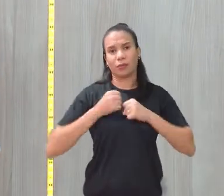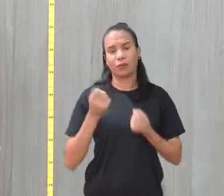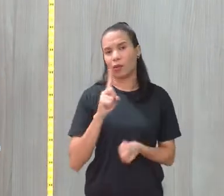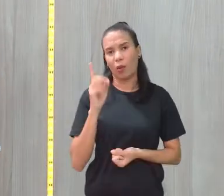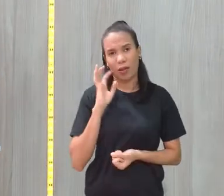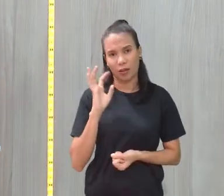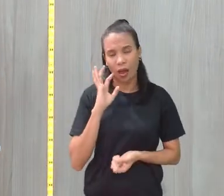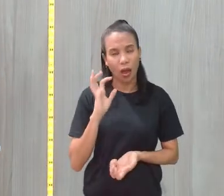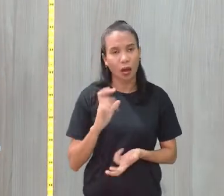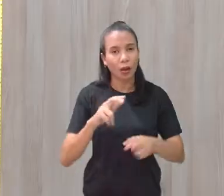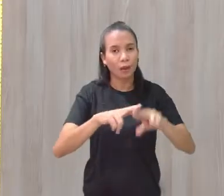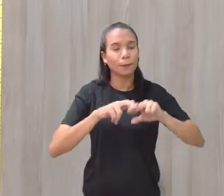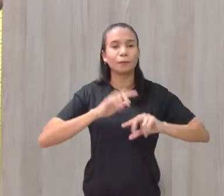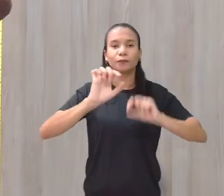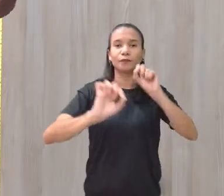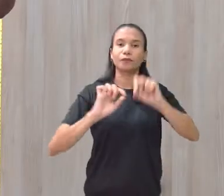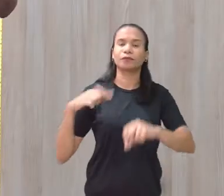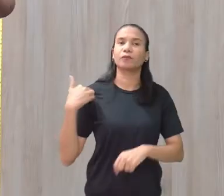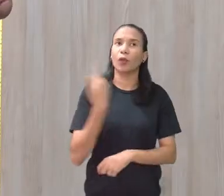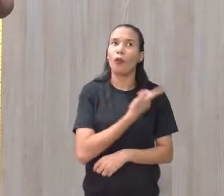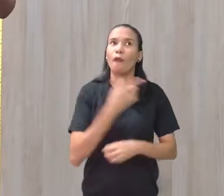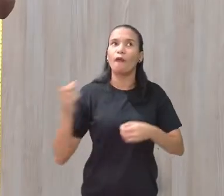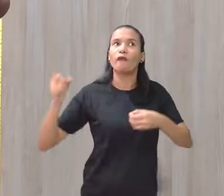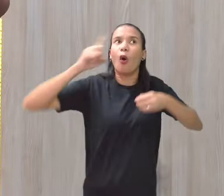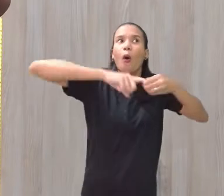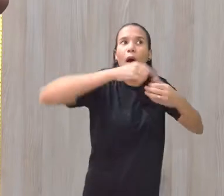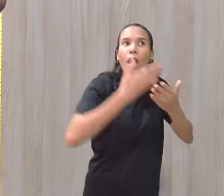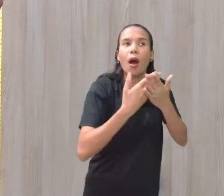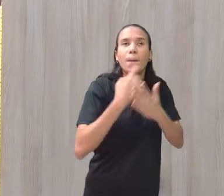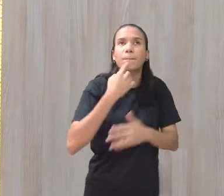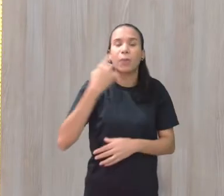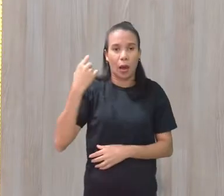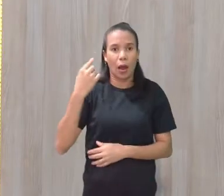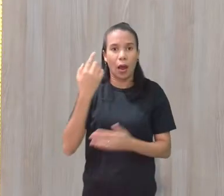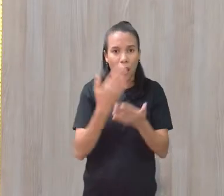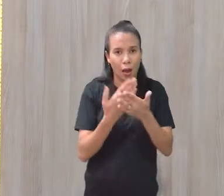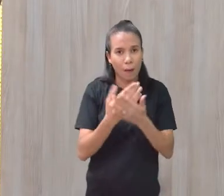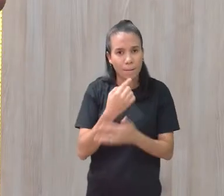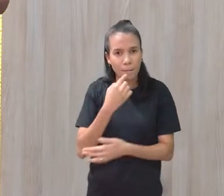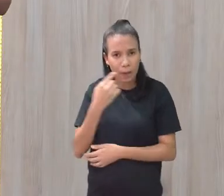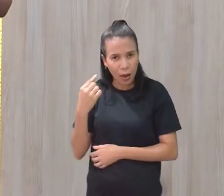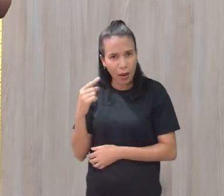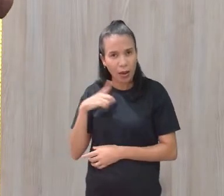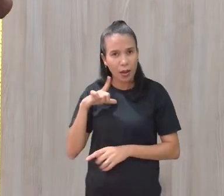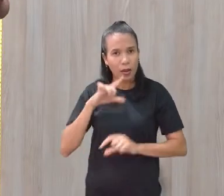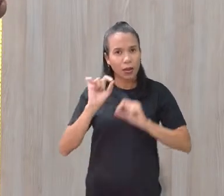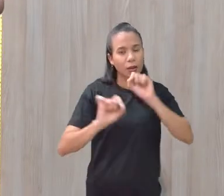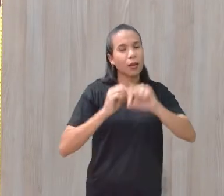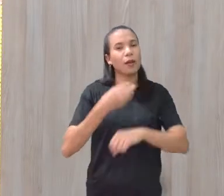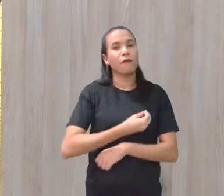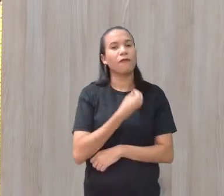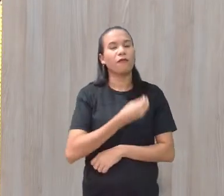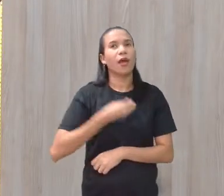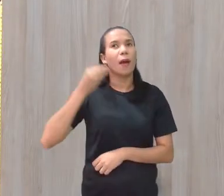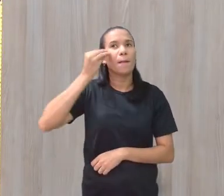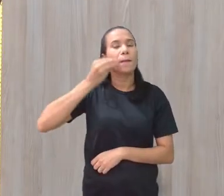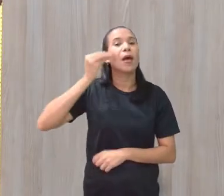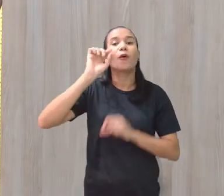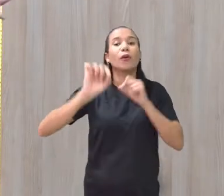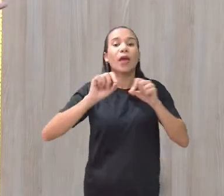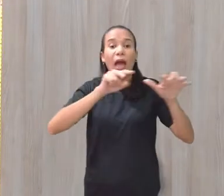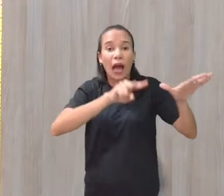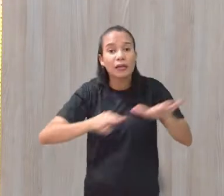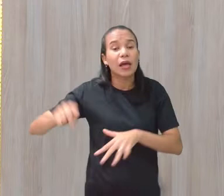né? E aí, a gente pode voltar à aula passada, porque na aula passada a gente estava vivenciando, né, a semana